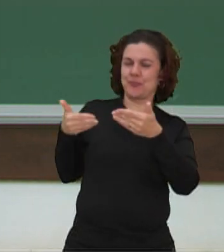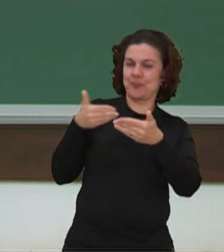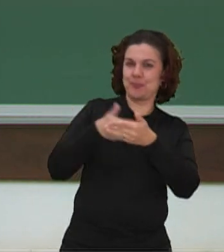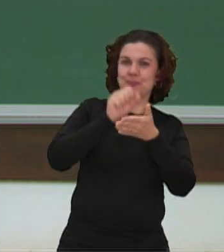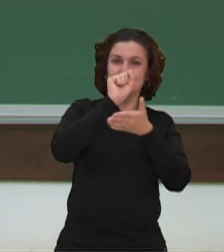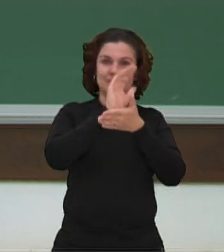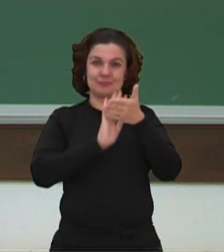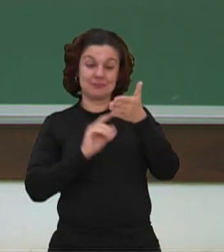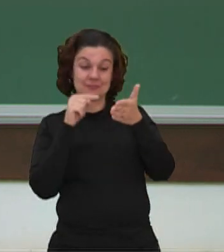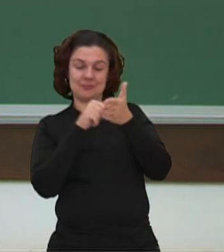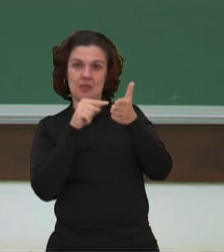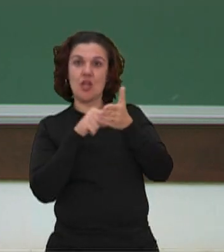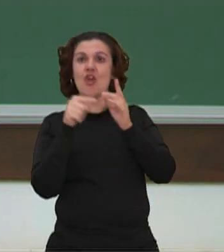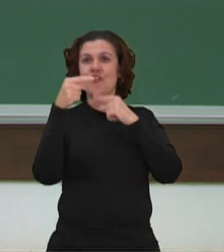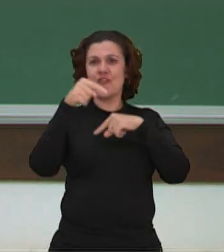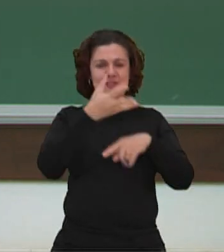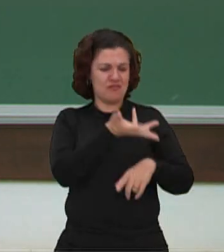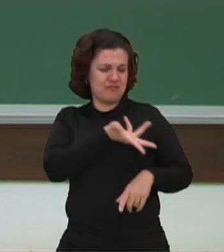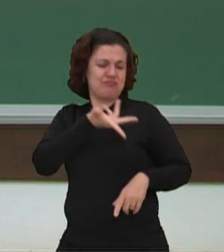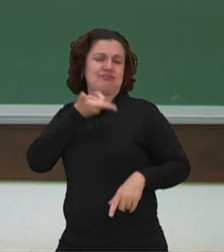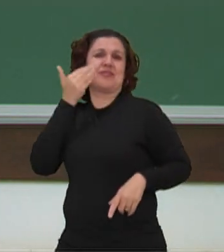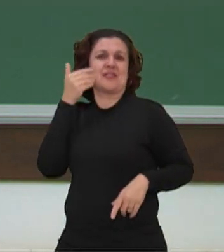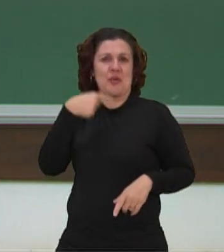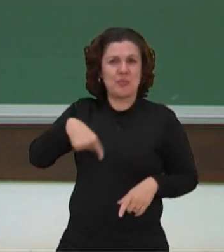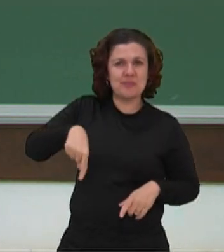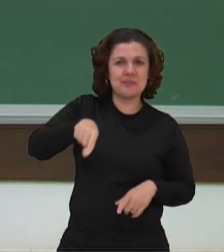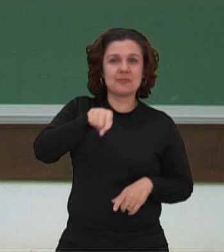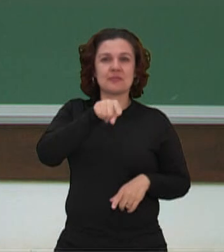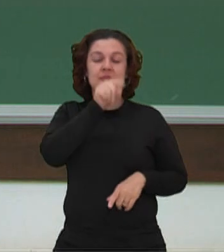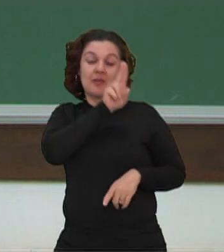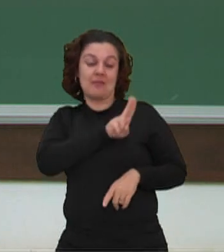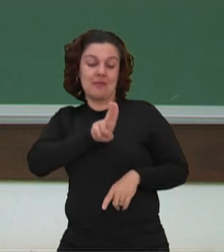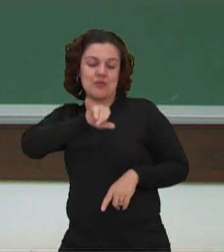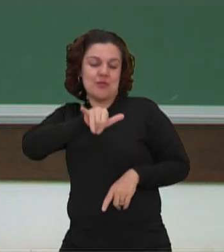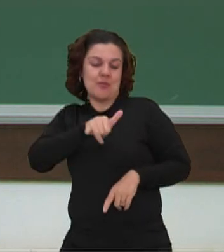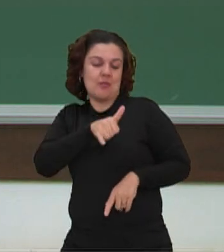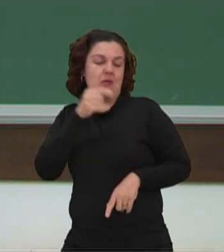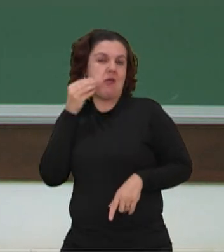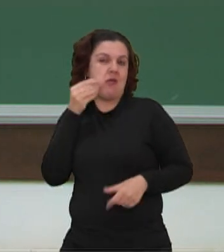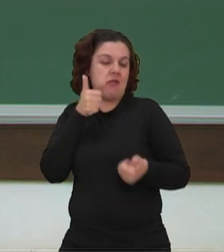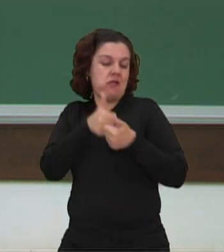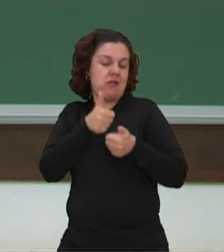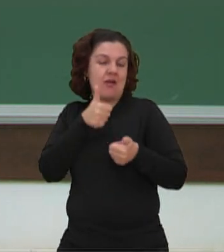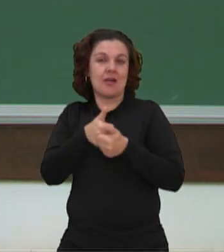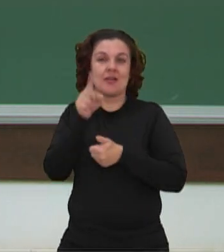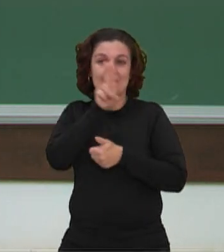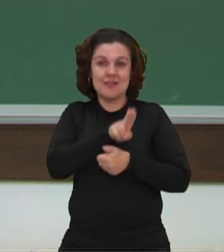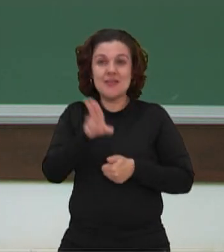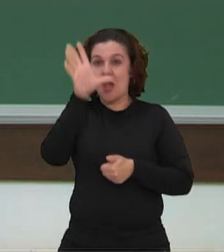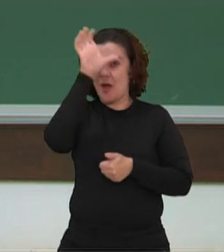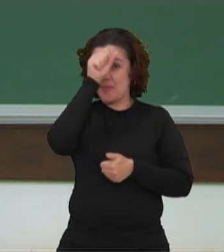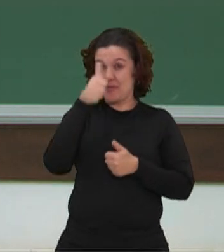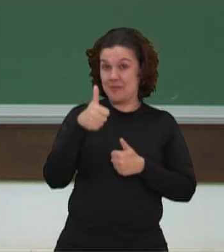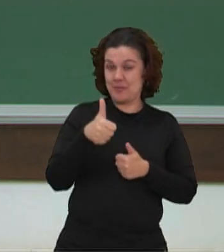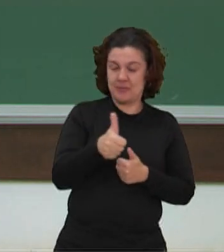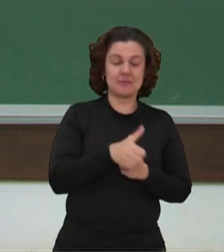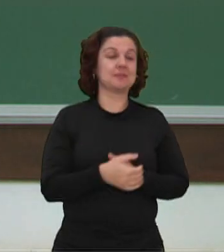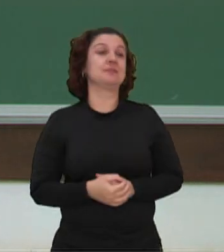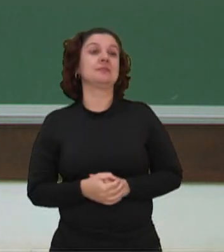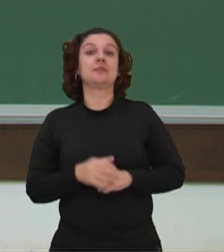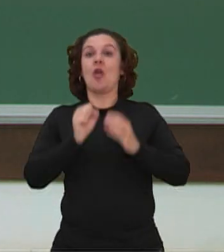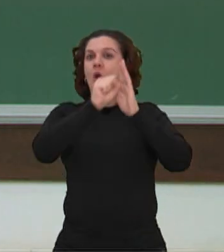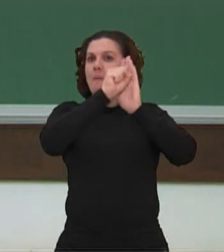conteúdos. Você que já está craque, está sabendo tudo, usa a aula de hoje para testar seus conhecimentos. Vamos ter